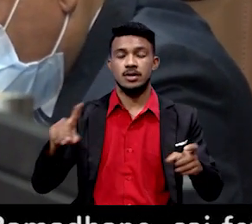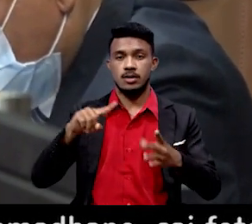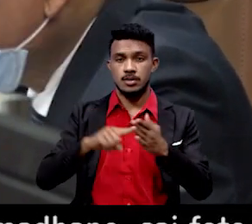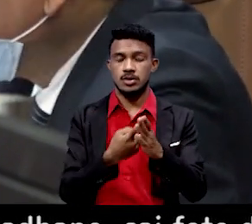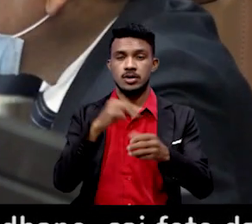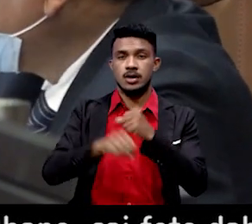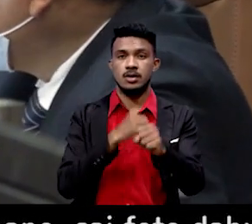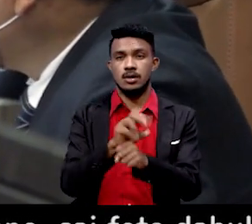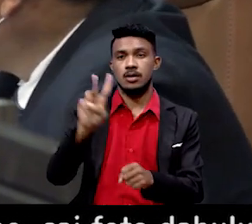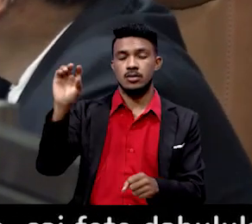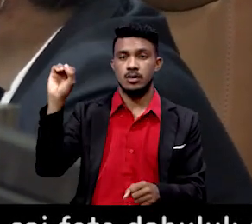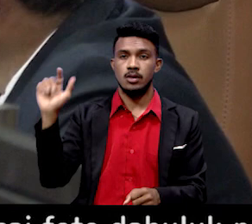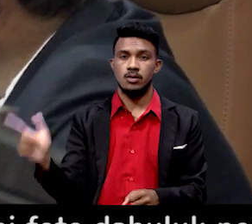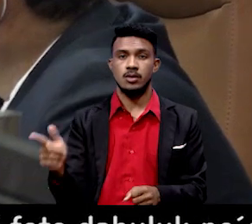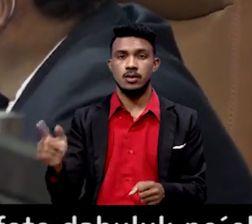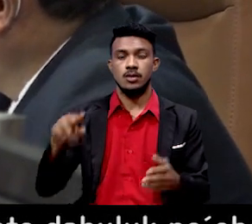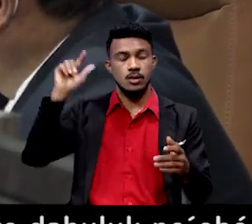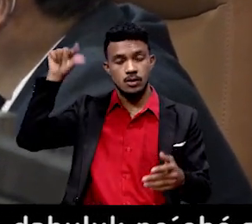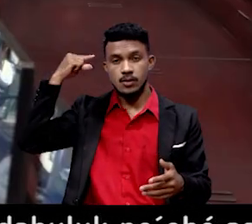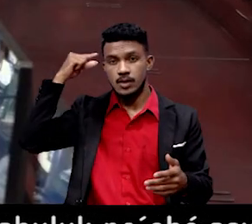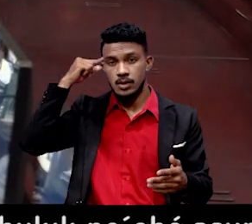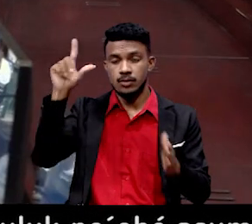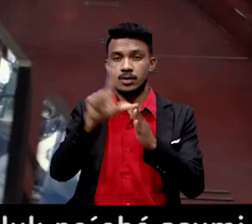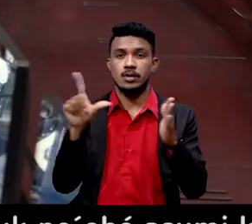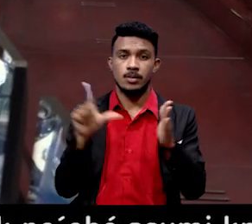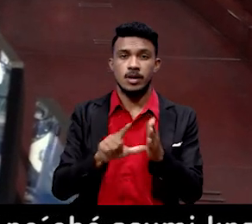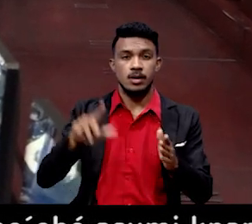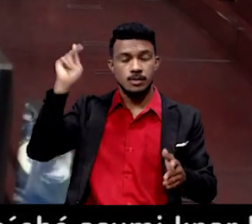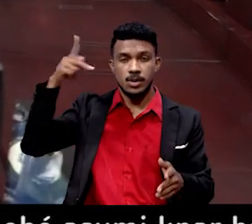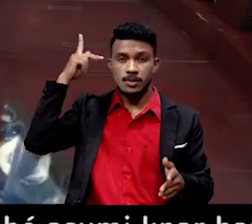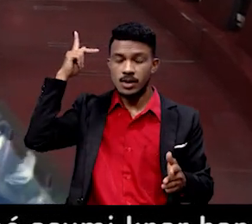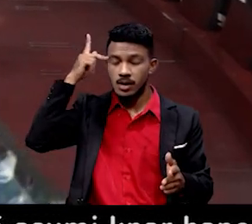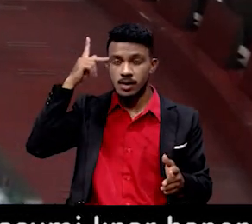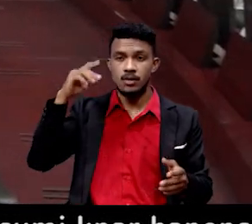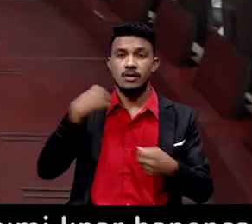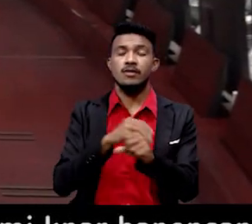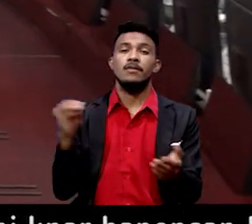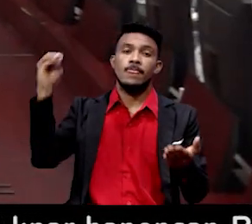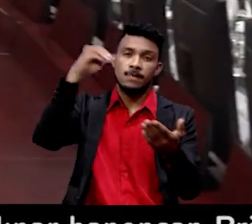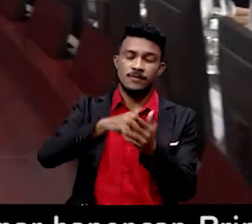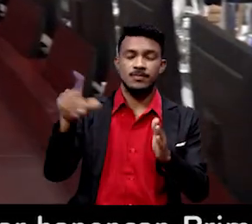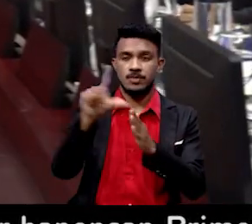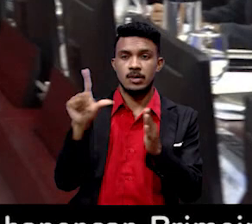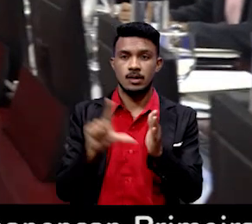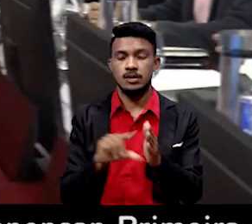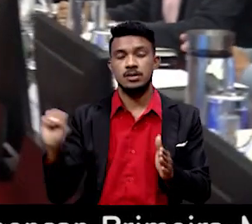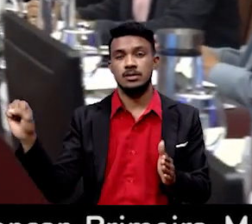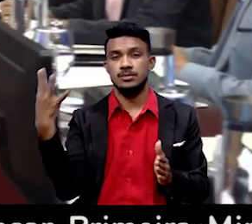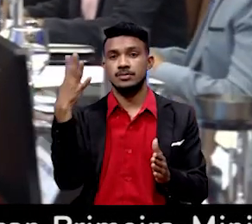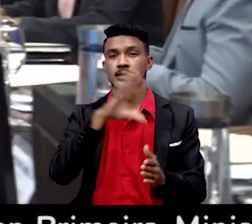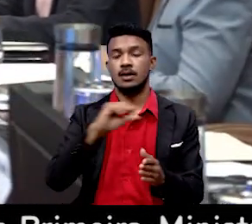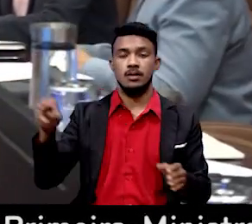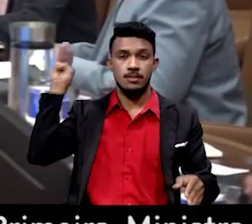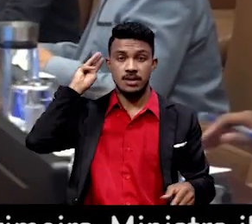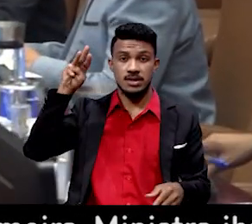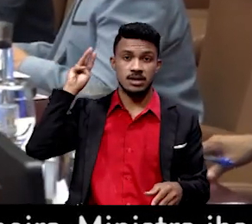Anulo. Governo sumariza decreto ida no primeiro-ministro Fossai Despacho Sanulo Resinhat, atual altera comissão